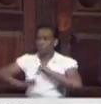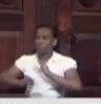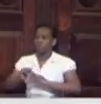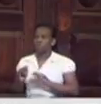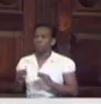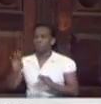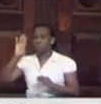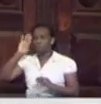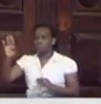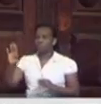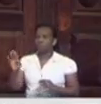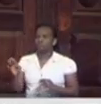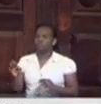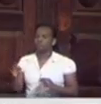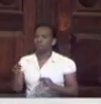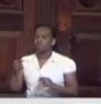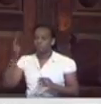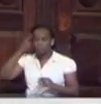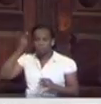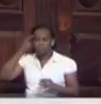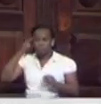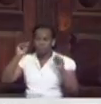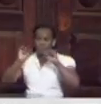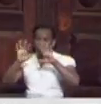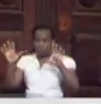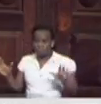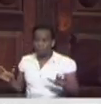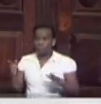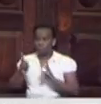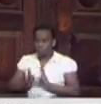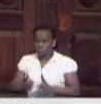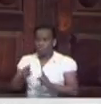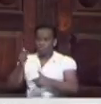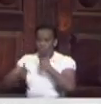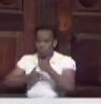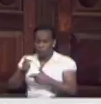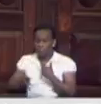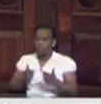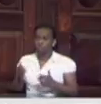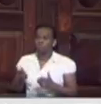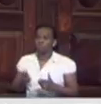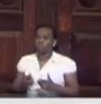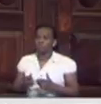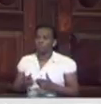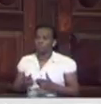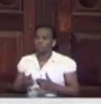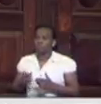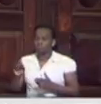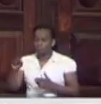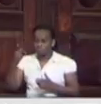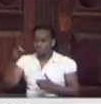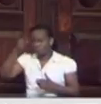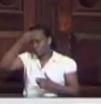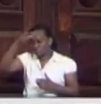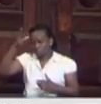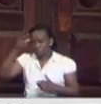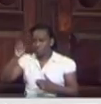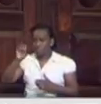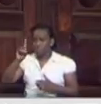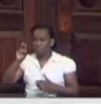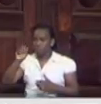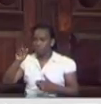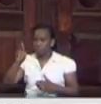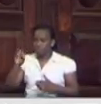e principalmente a lucidez de dar sequência a um trabalho desenvolvido pelo ex-prefeito Eduardo